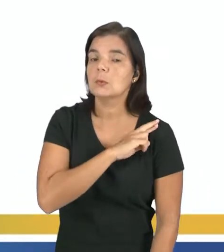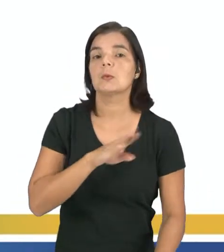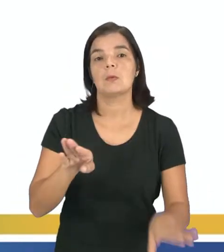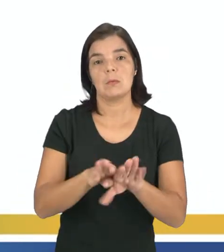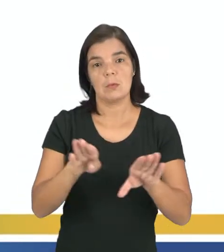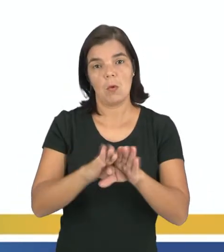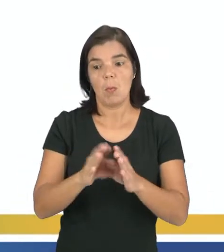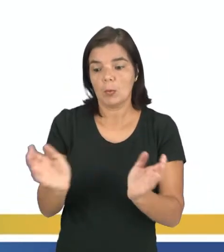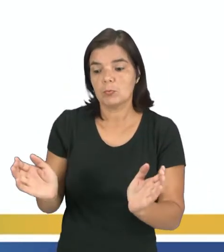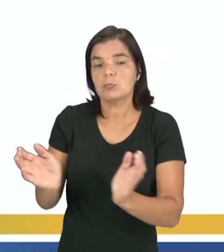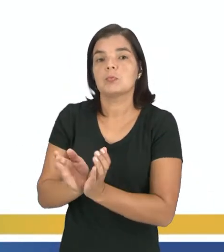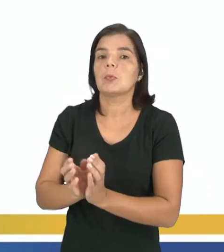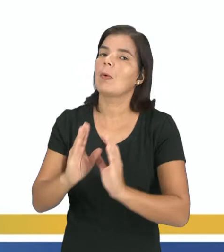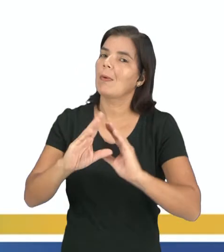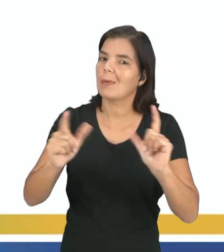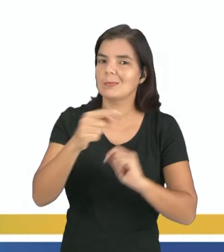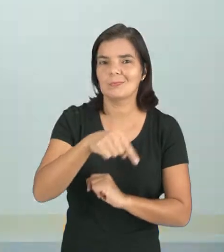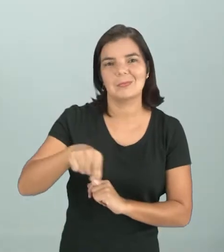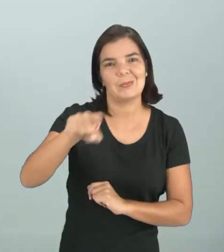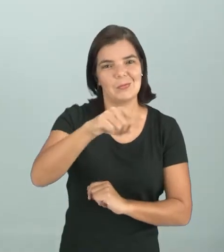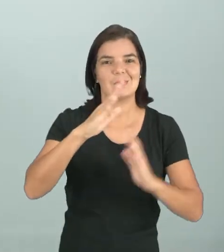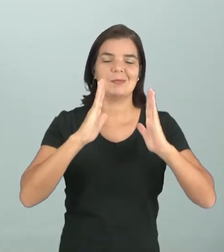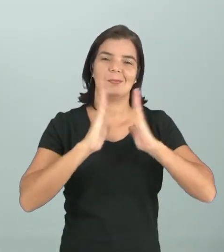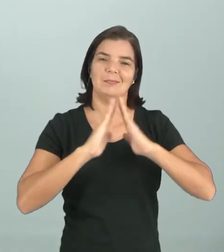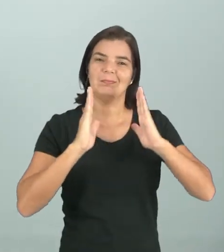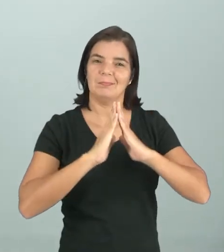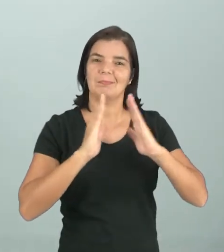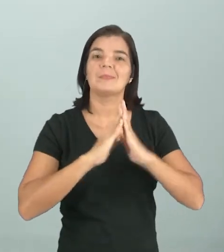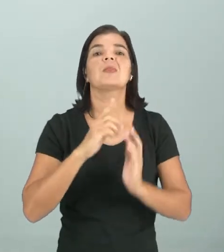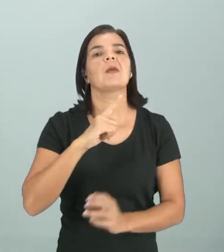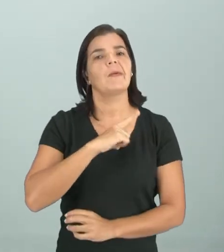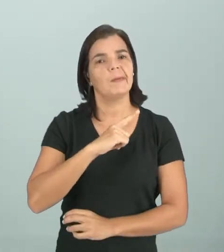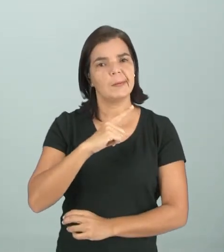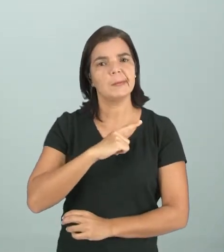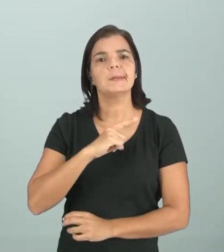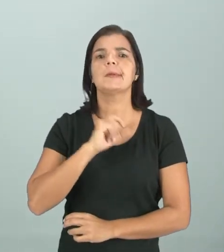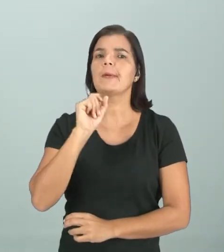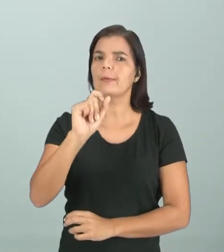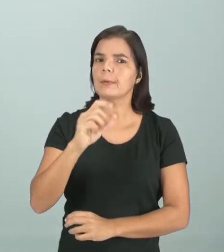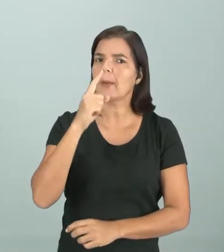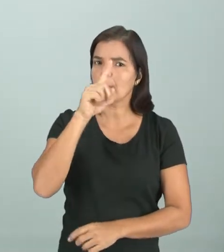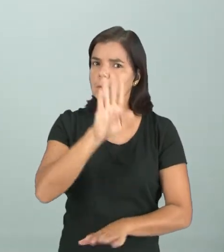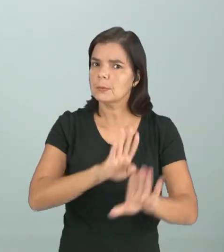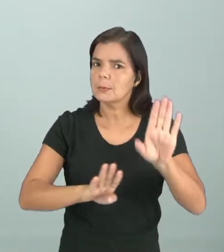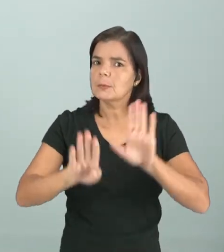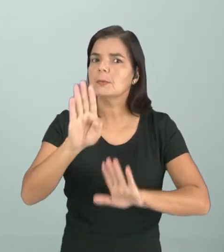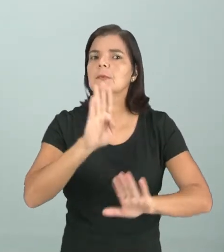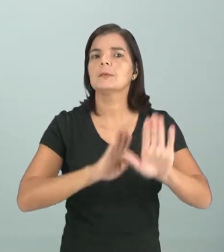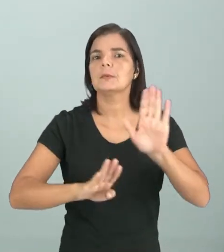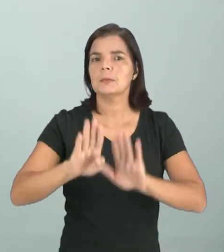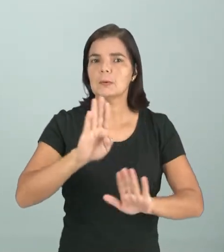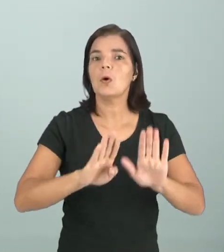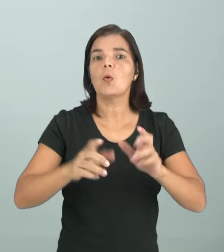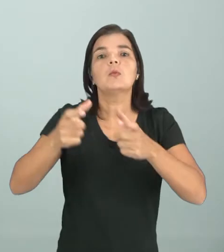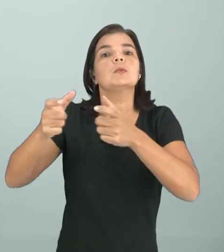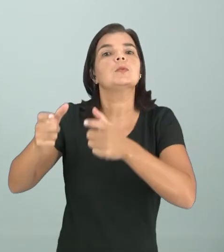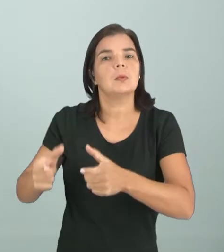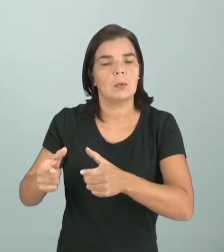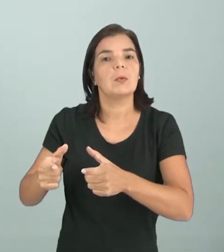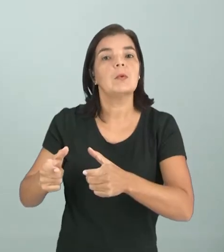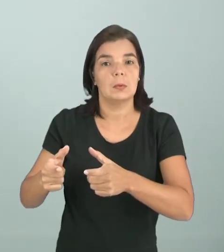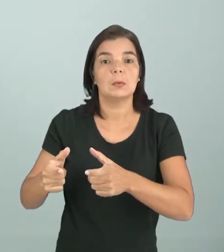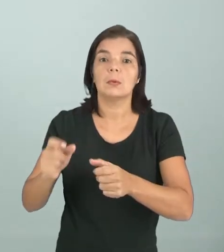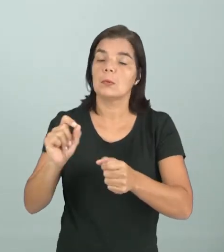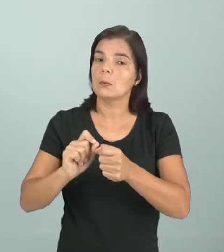nesses meios coletivos. Claro que você aí na sua casa, né, também deve ter bastante cuidado com o local que você